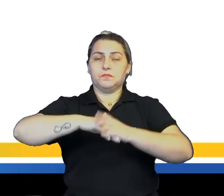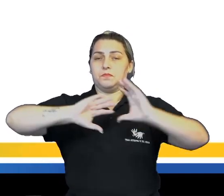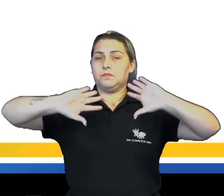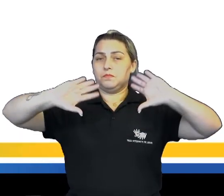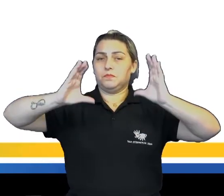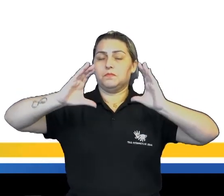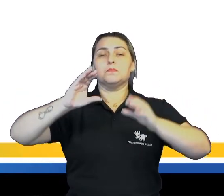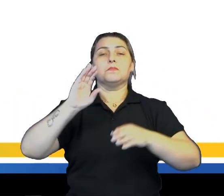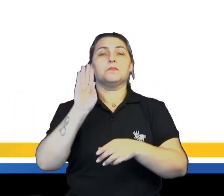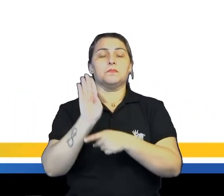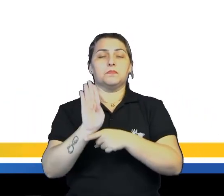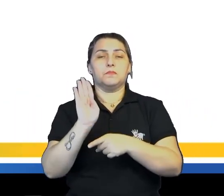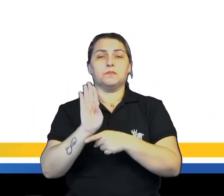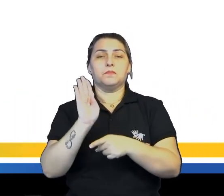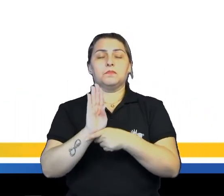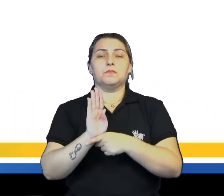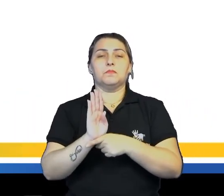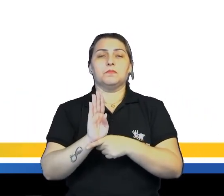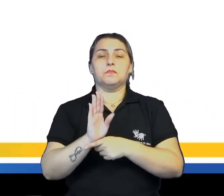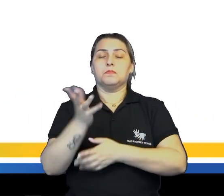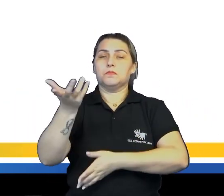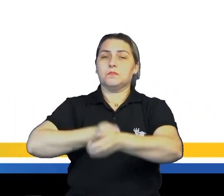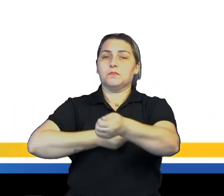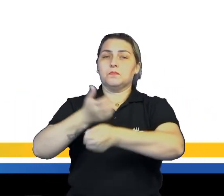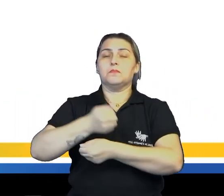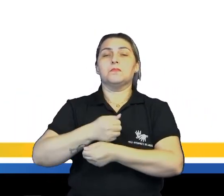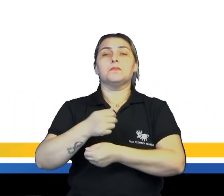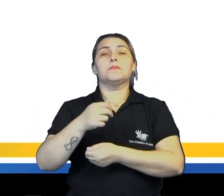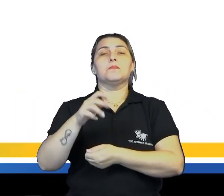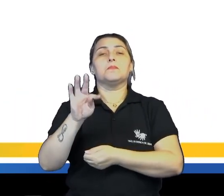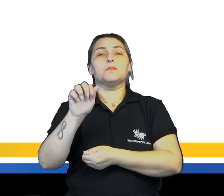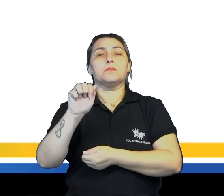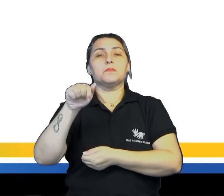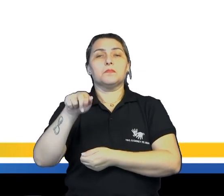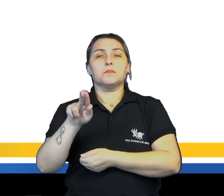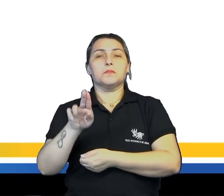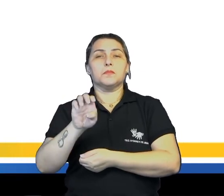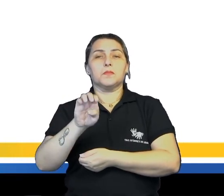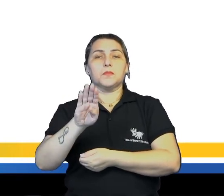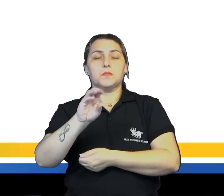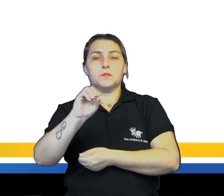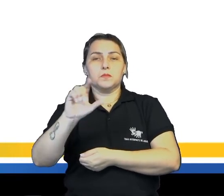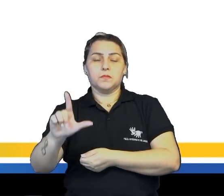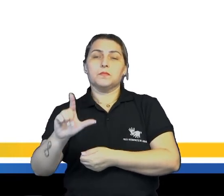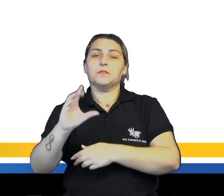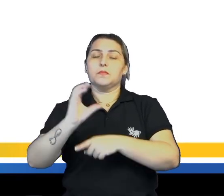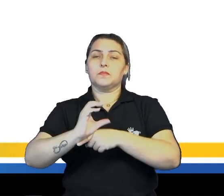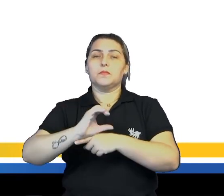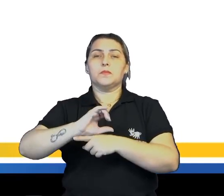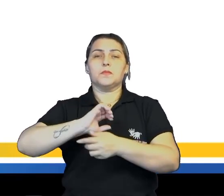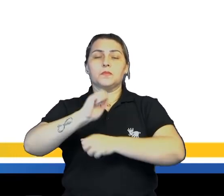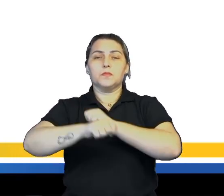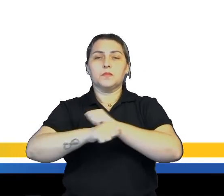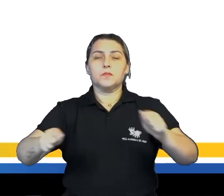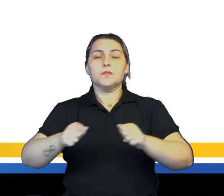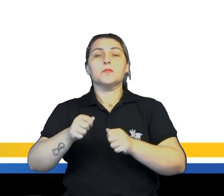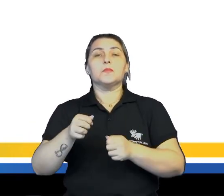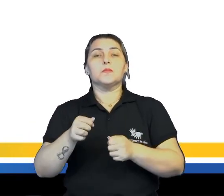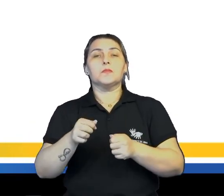vôlei. Alternativa B, pepeta e taquebol. Alternativa C, judô e